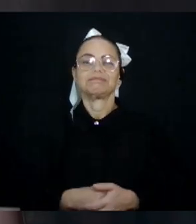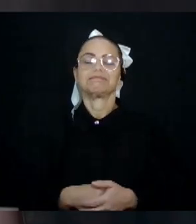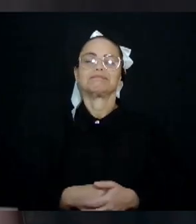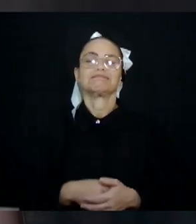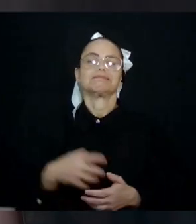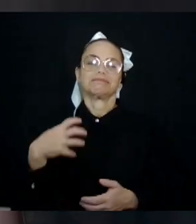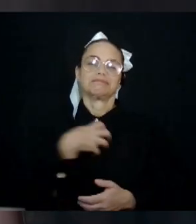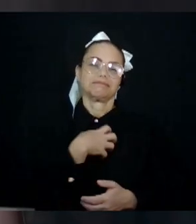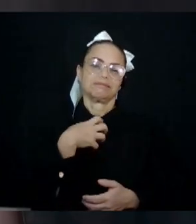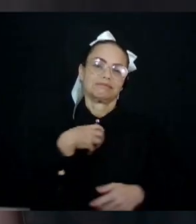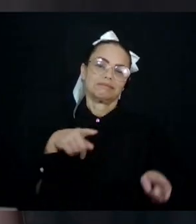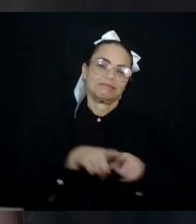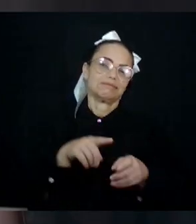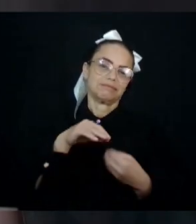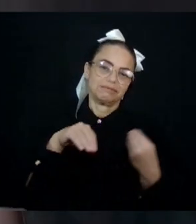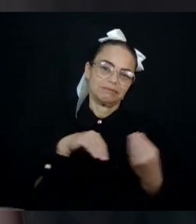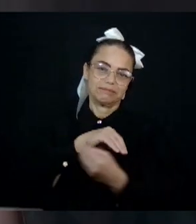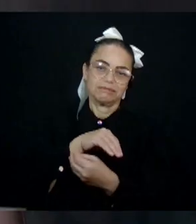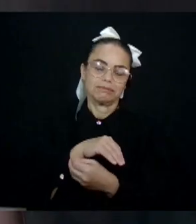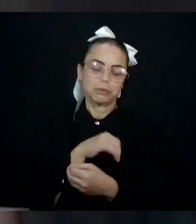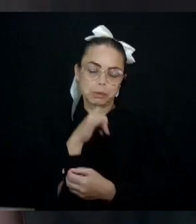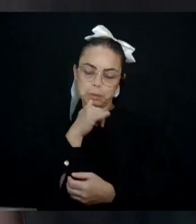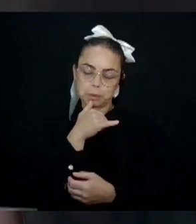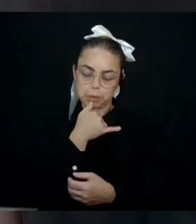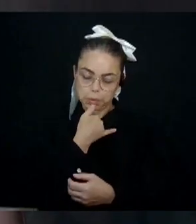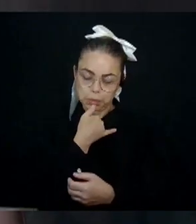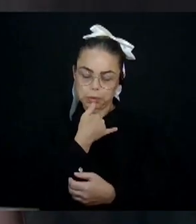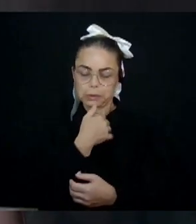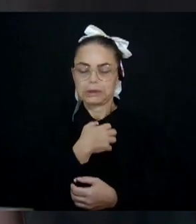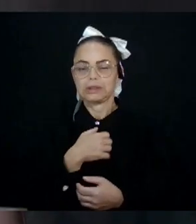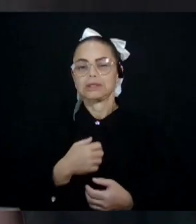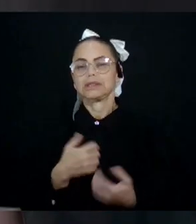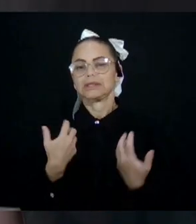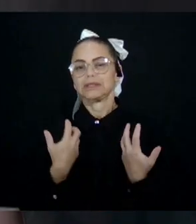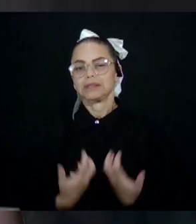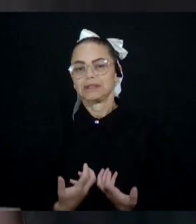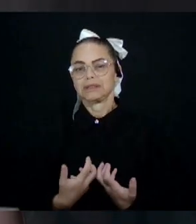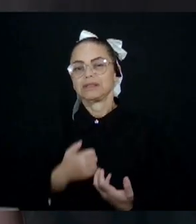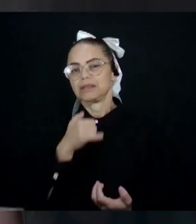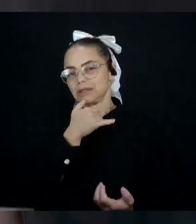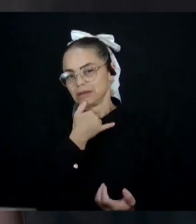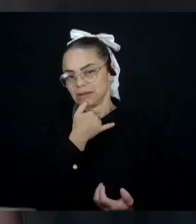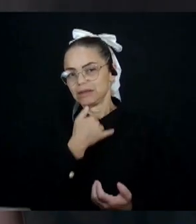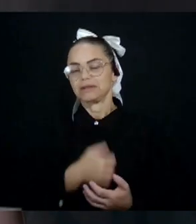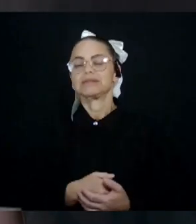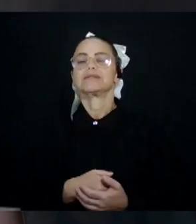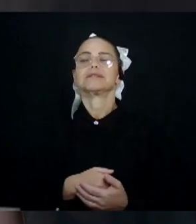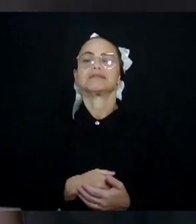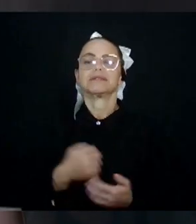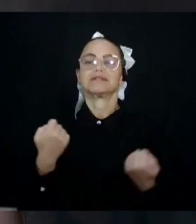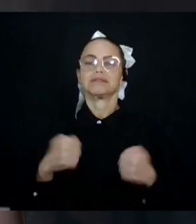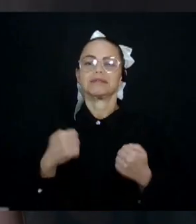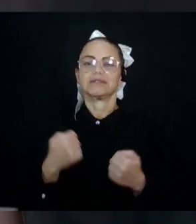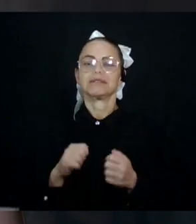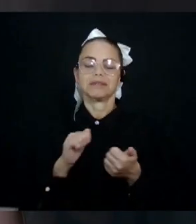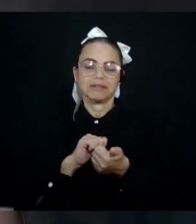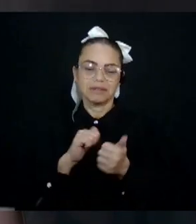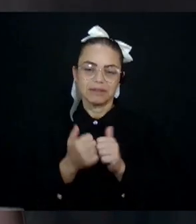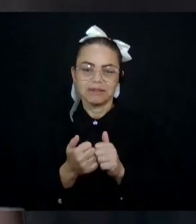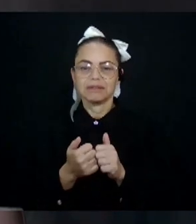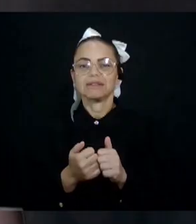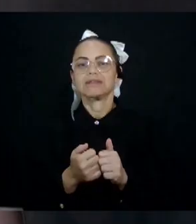também misturados de frustração, junto com o cansaço e a tristeza, né? Então, tudo isso a gente precisa contabilizar no que é que